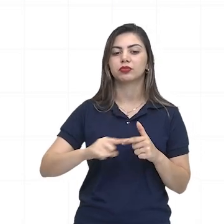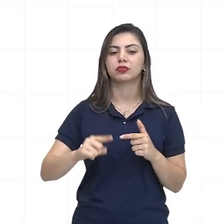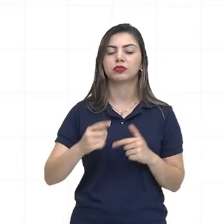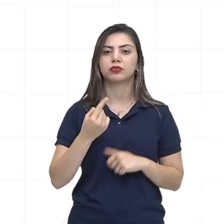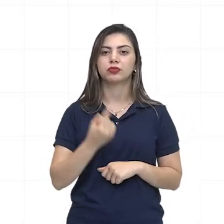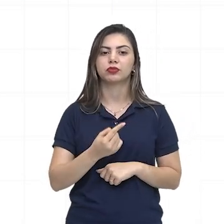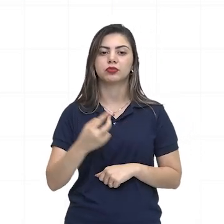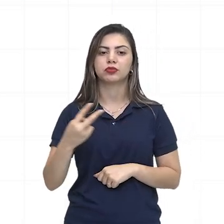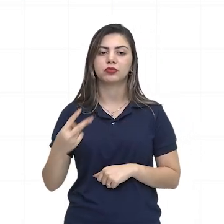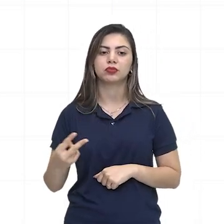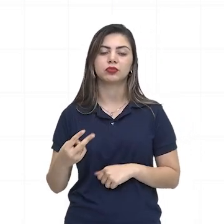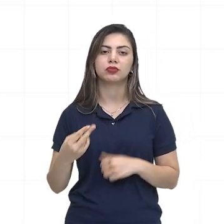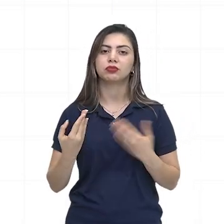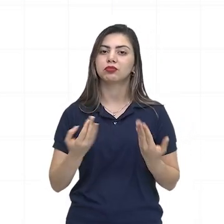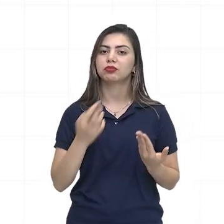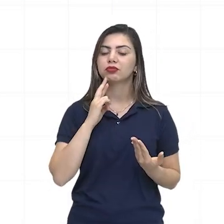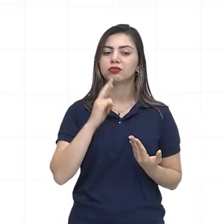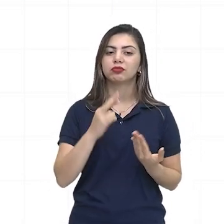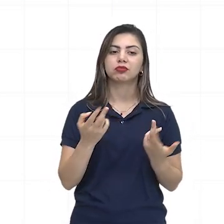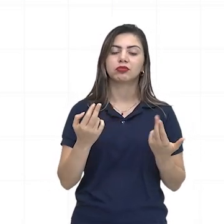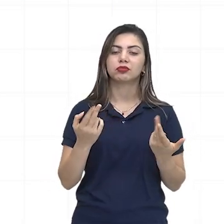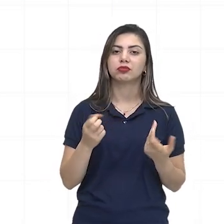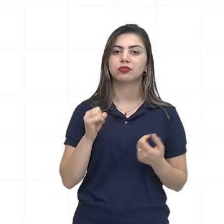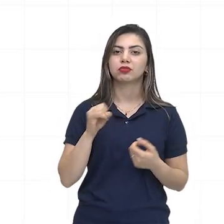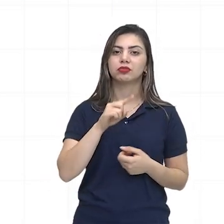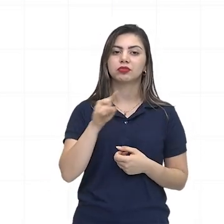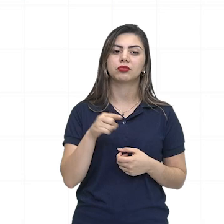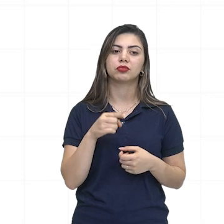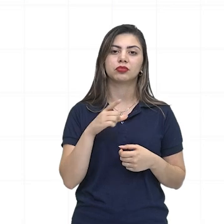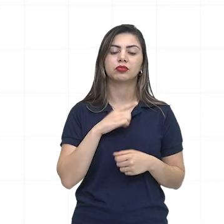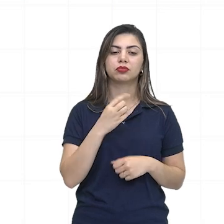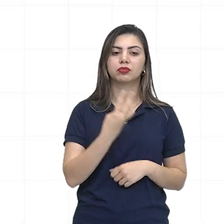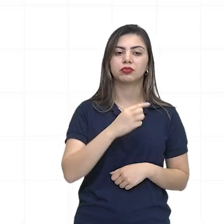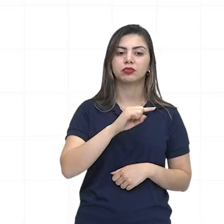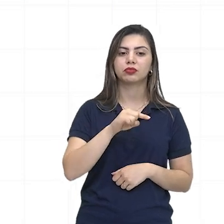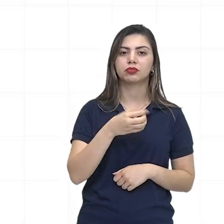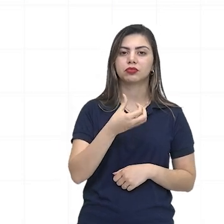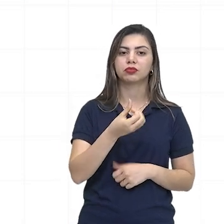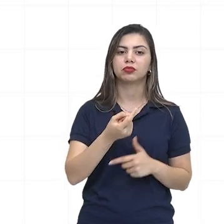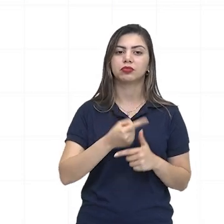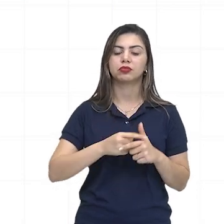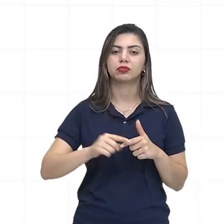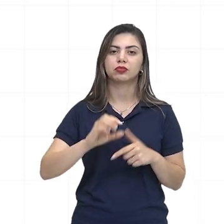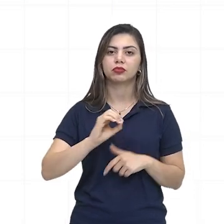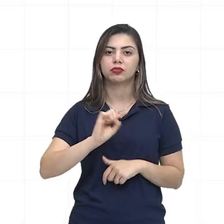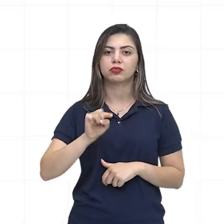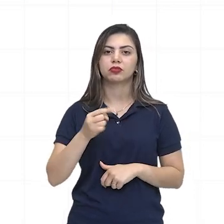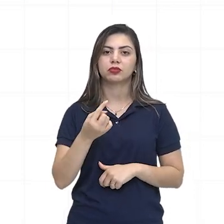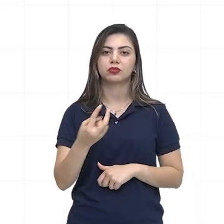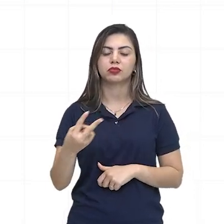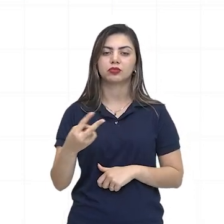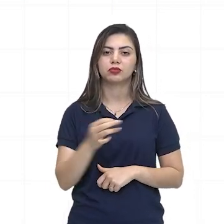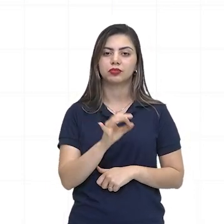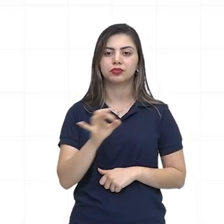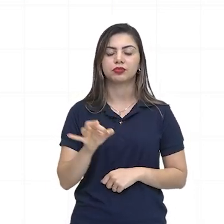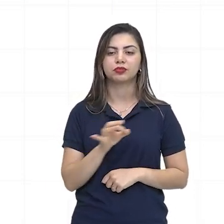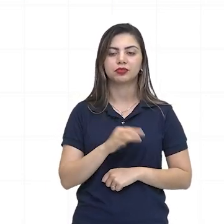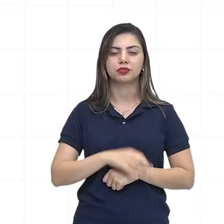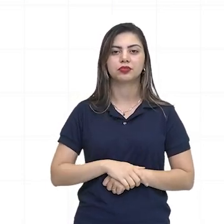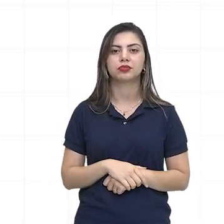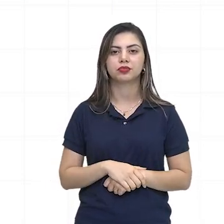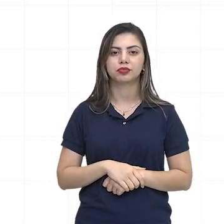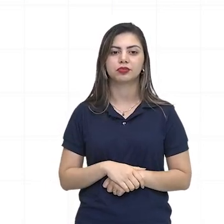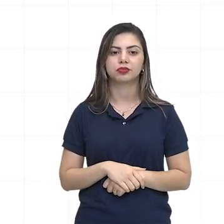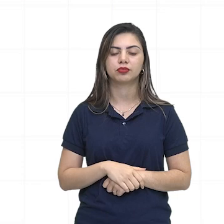12 vai ser o mesmo resultado que você dividir 3,6 por 0,12.